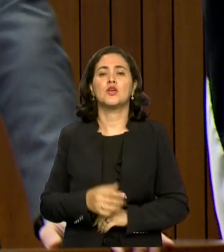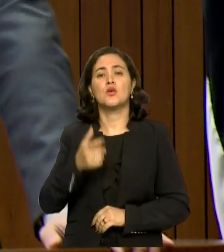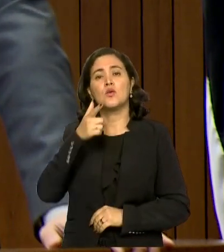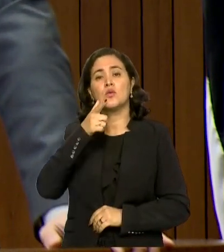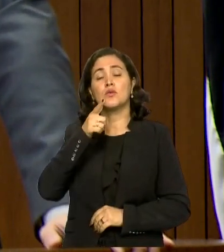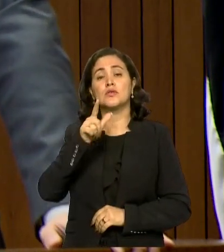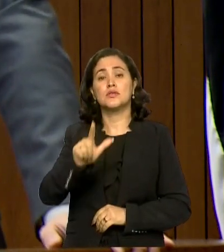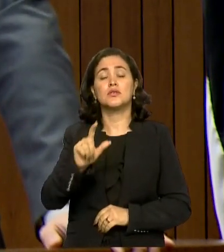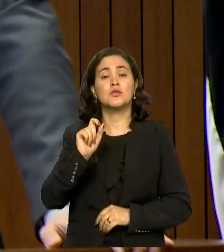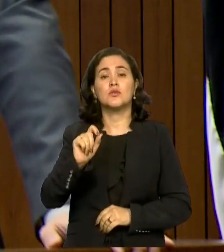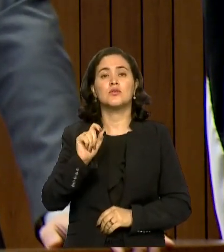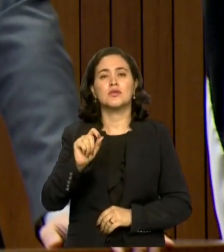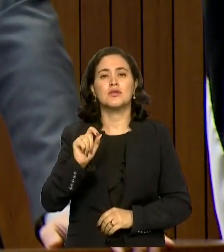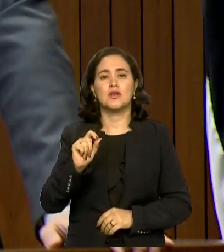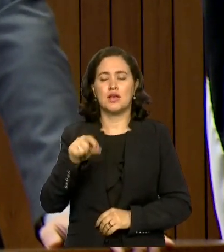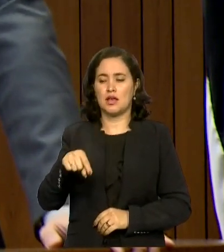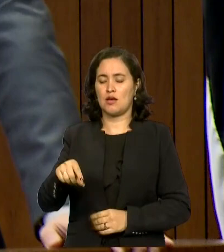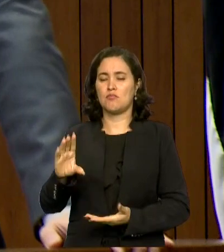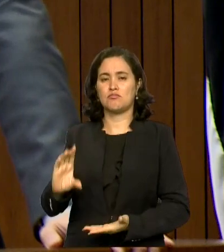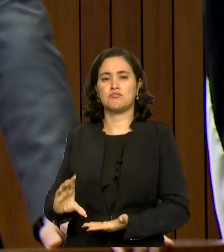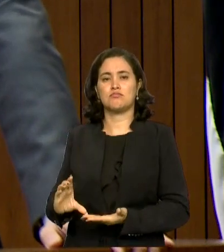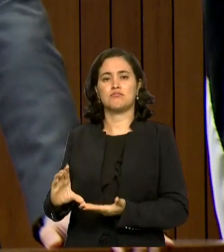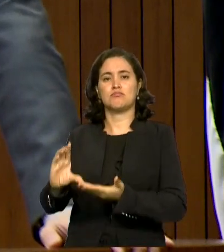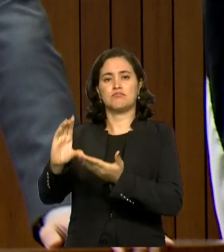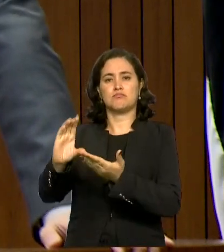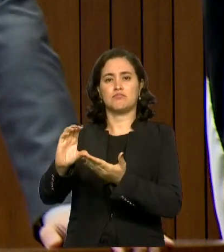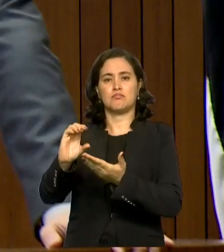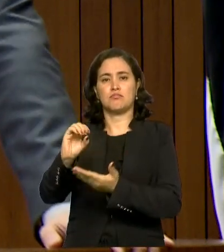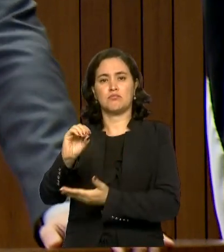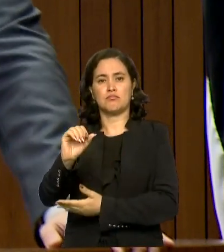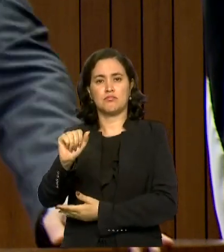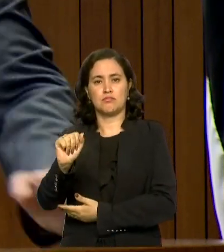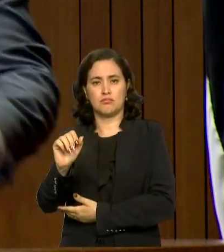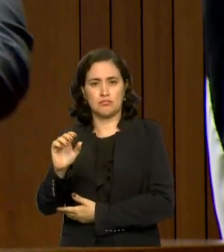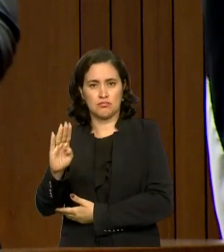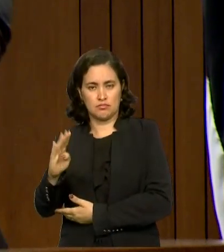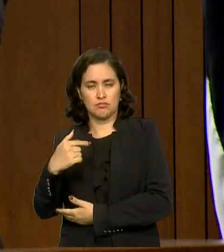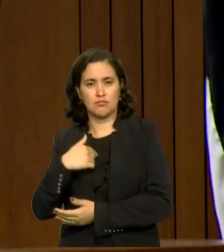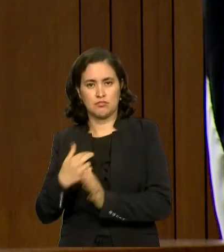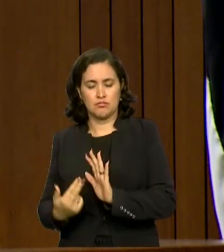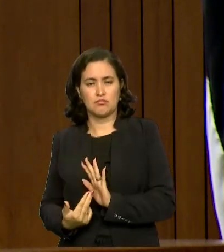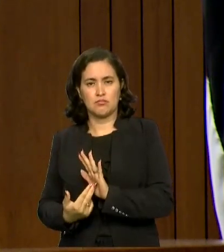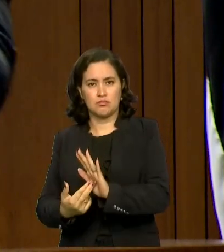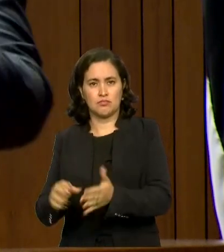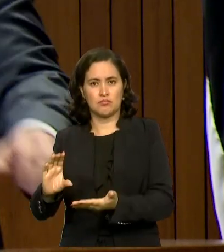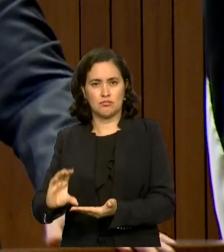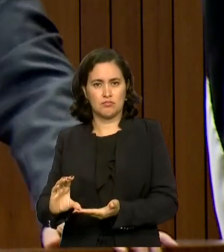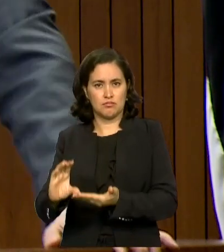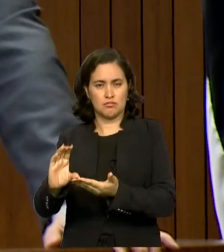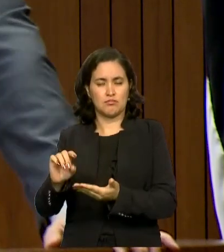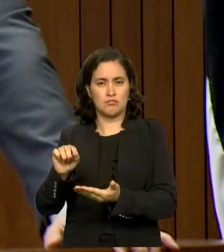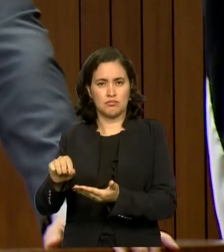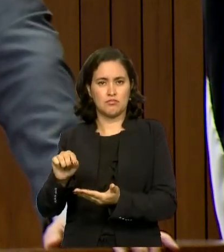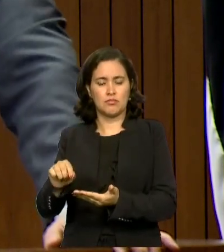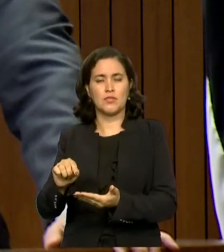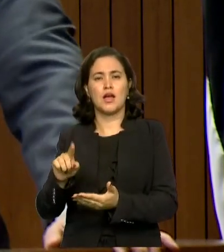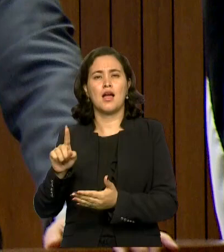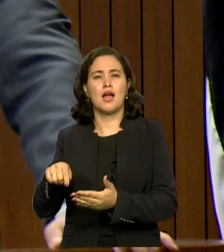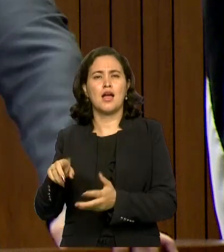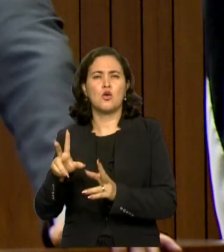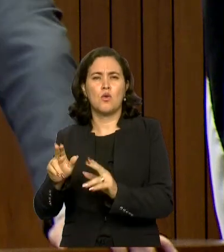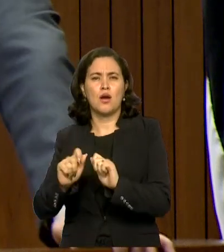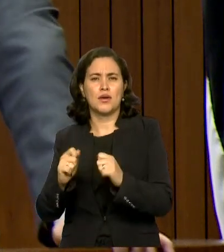Seccional da OAB, onde representei a advocacia aqui no Conselho Seccional, que é uma espécie de Assembleia Legislativa dos Advogados do